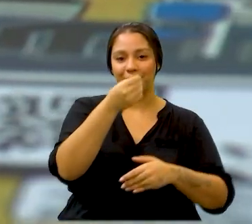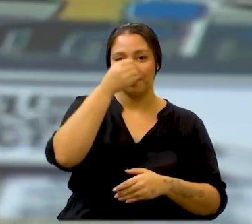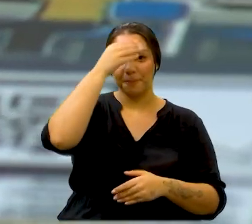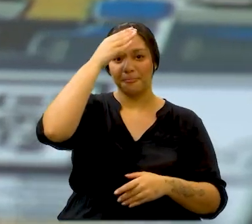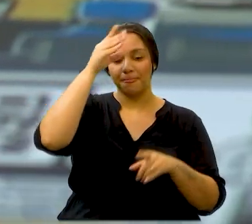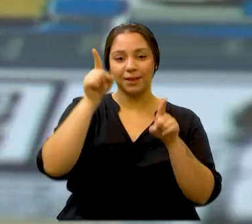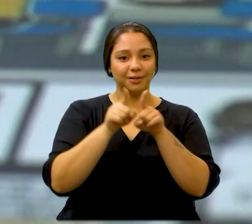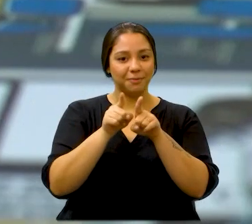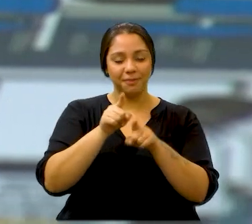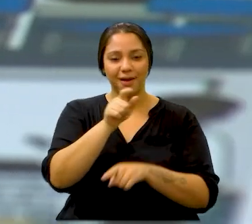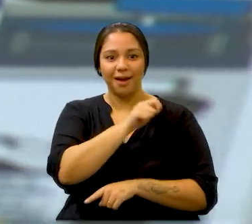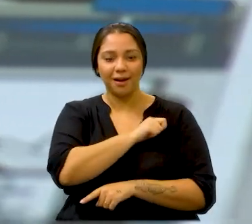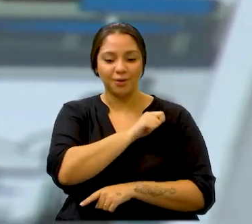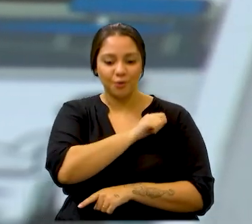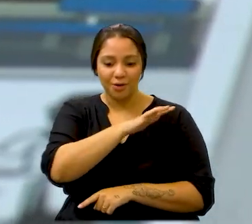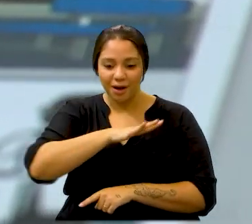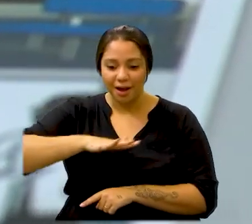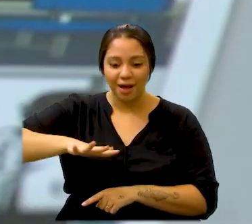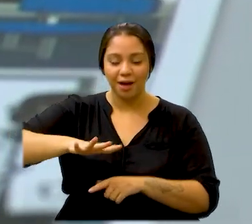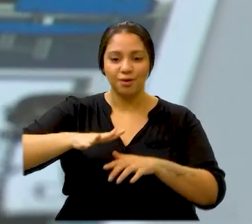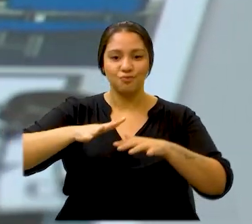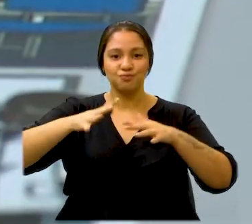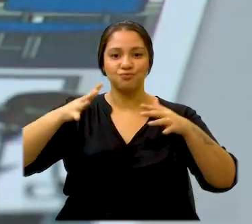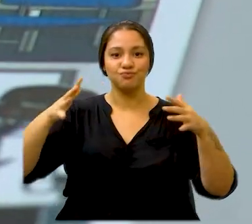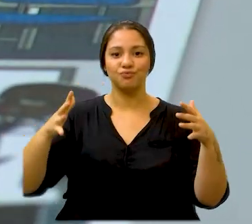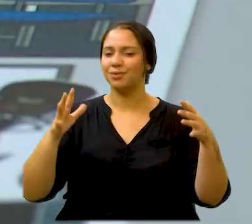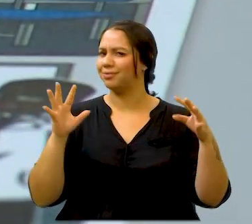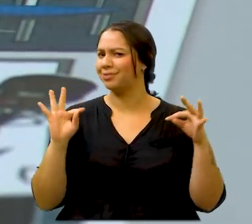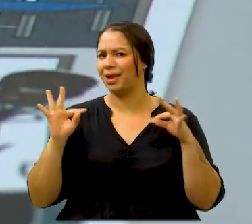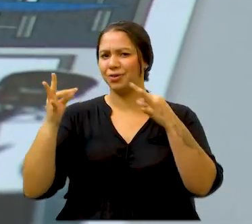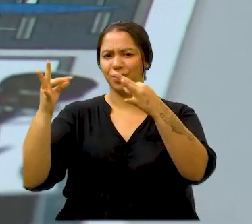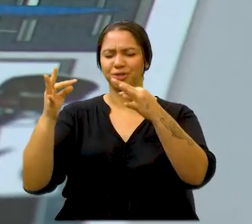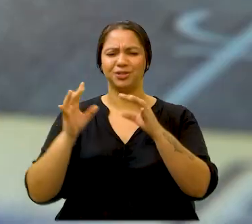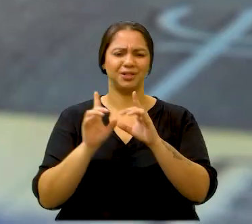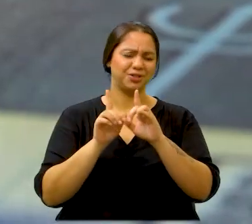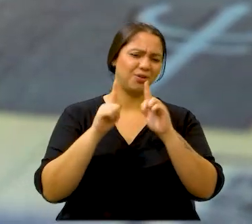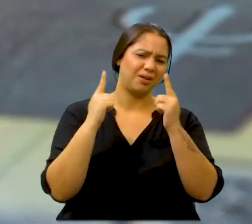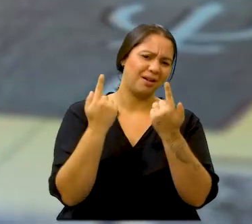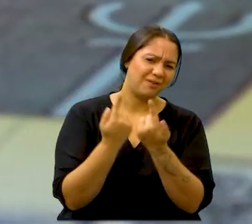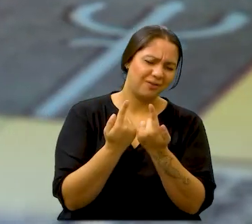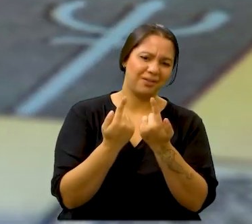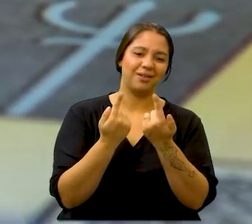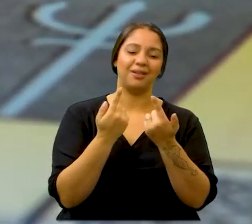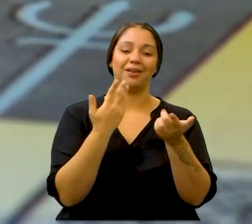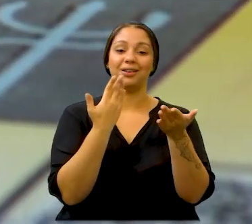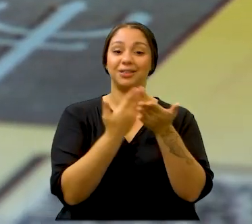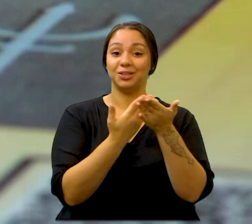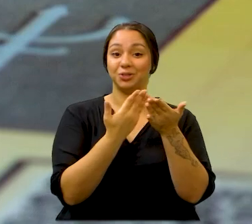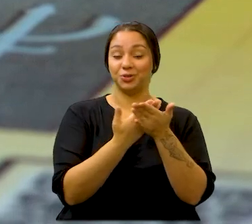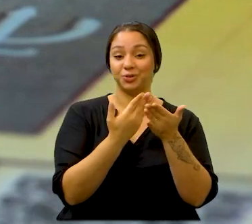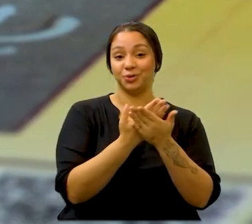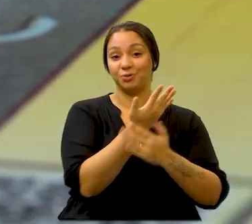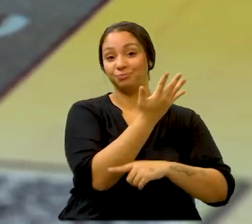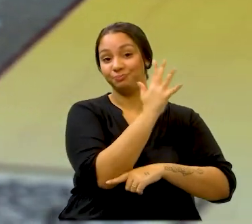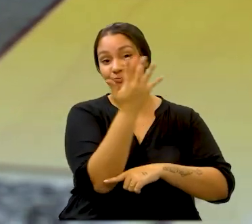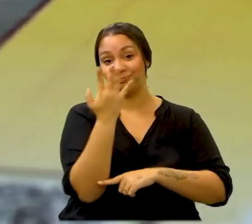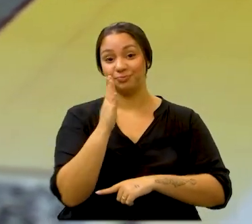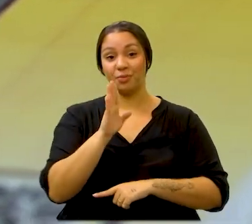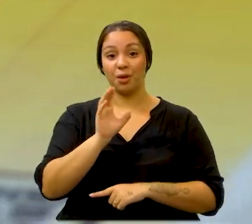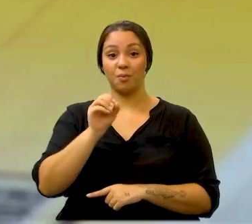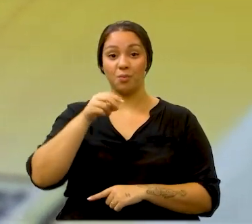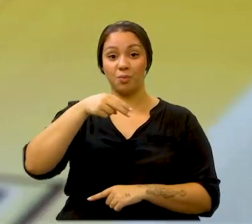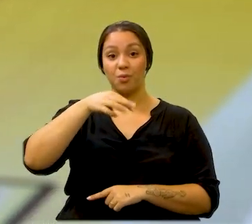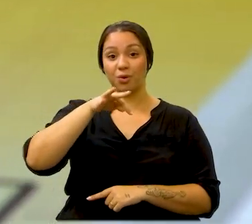alunos se ampliem em todas as áreas, seja na tecnologia, na geografia, né, no estudo da botânica